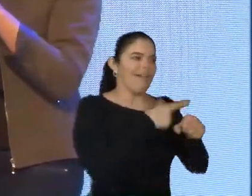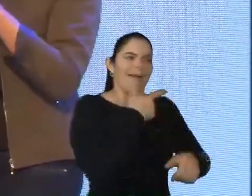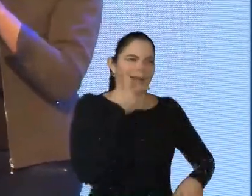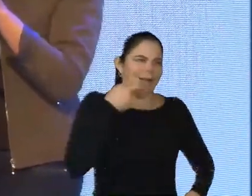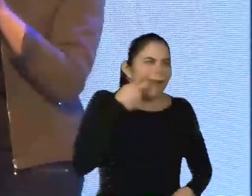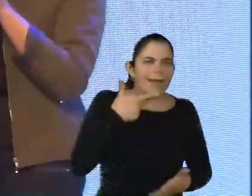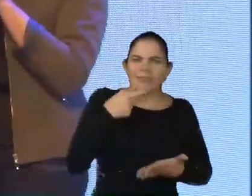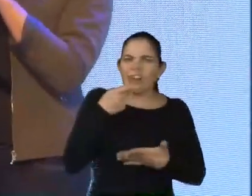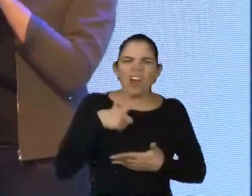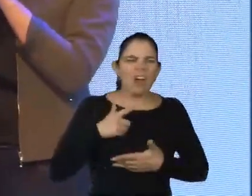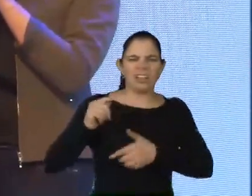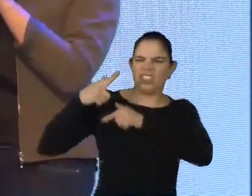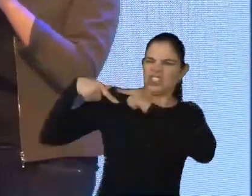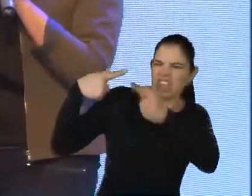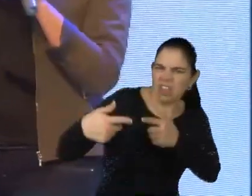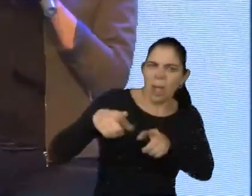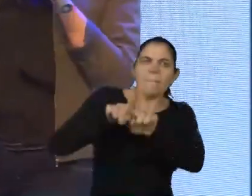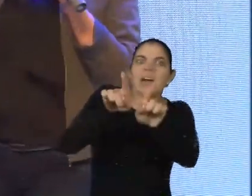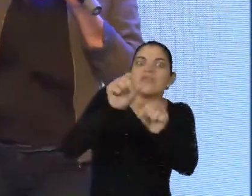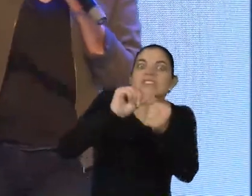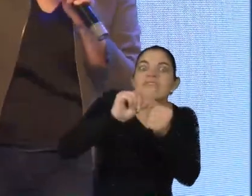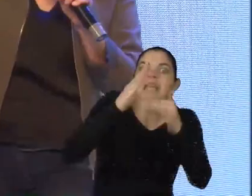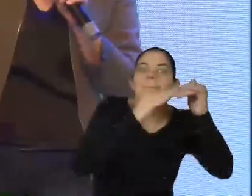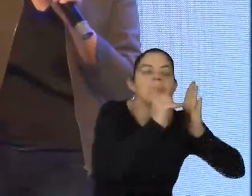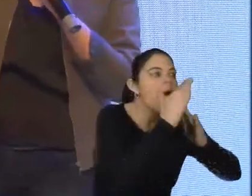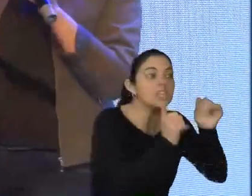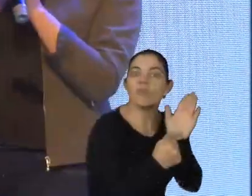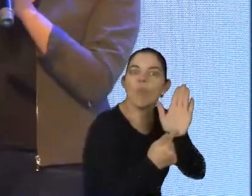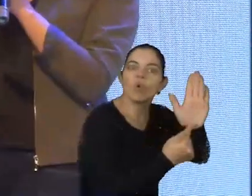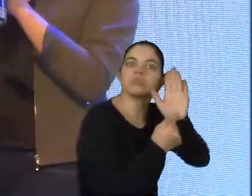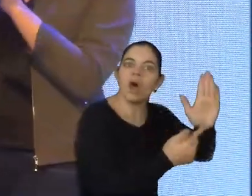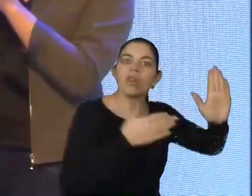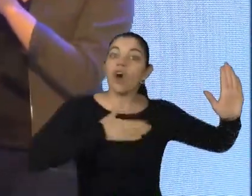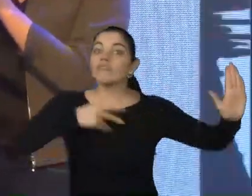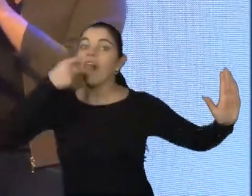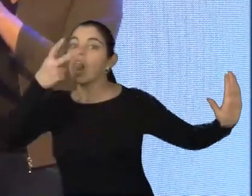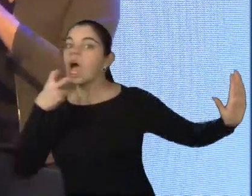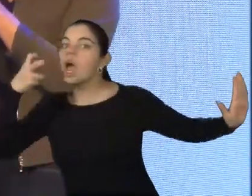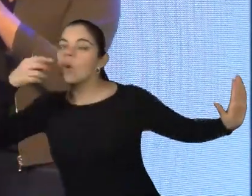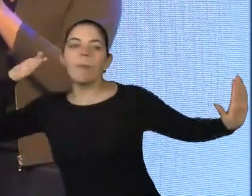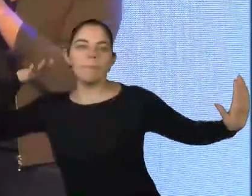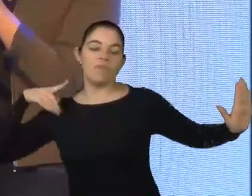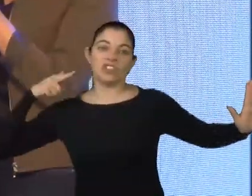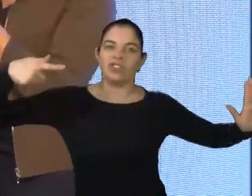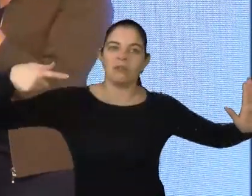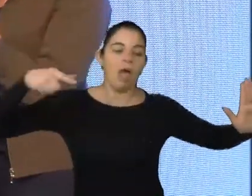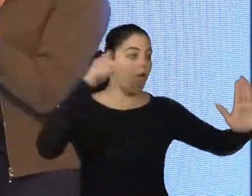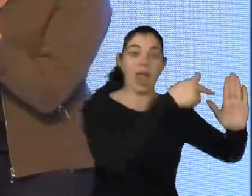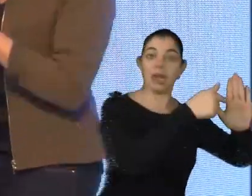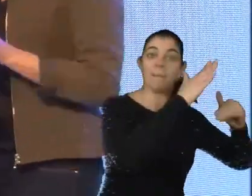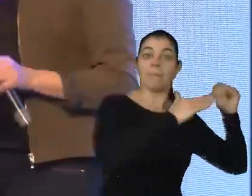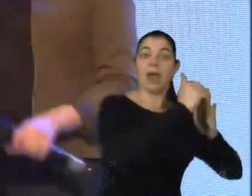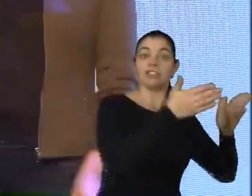de epigenética, mas você fez isso ali na prática. Então, e ele de novo está fazendo isso agora. Parabéns.